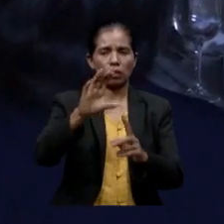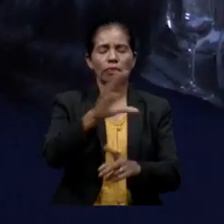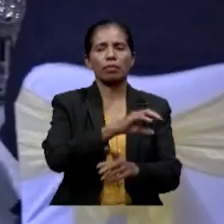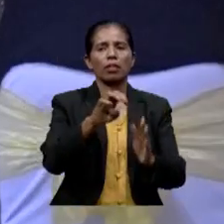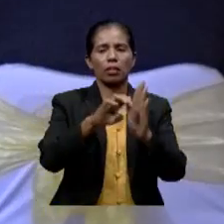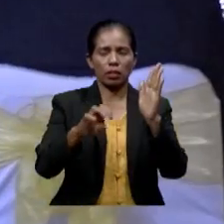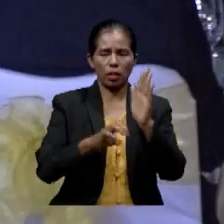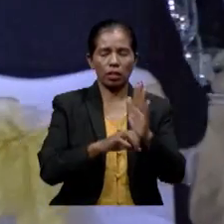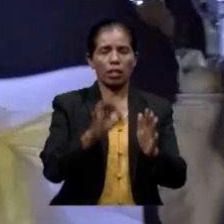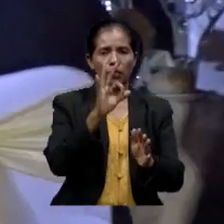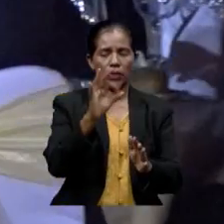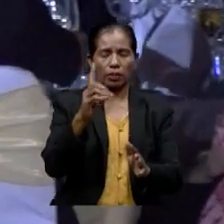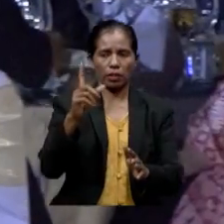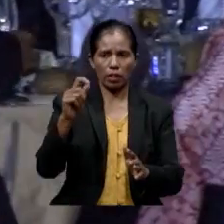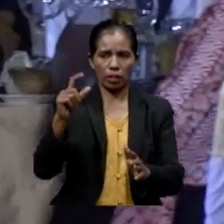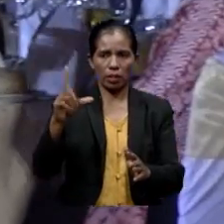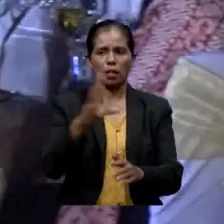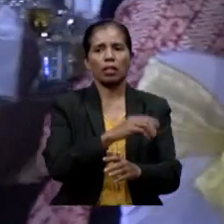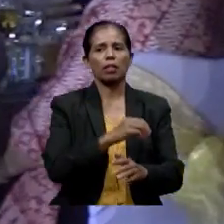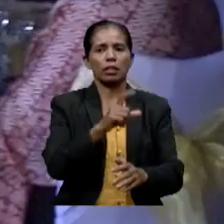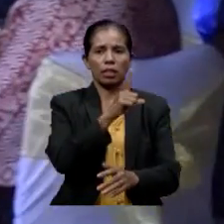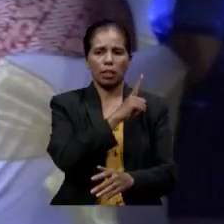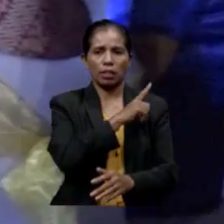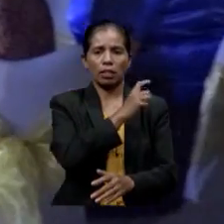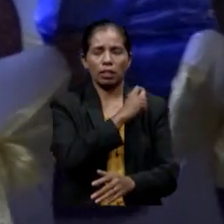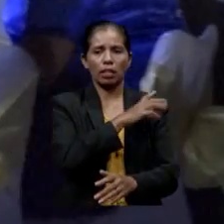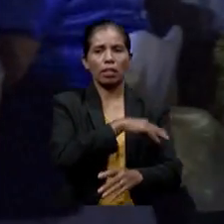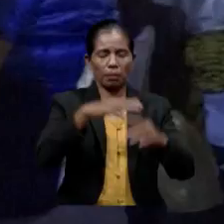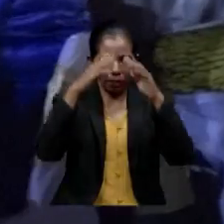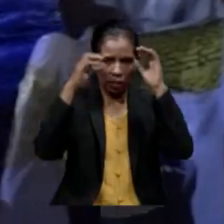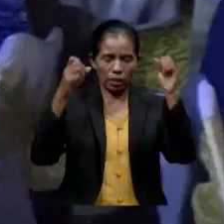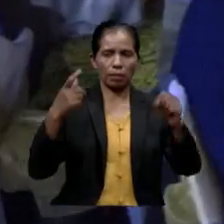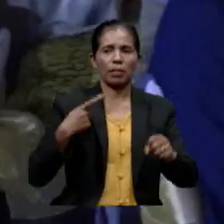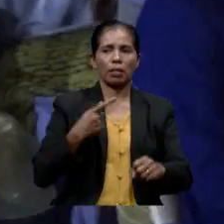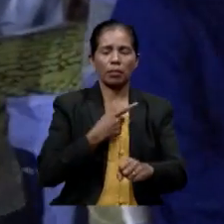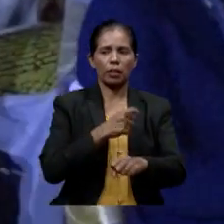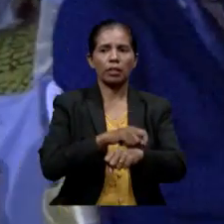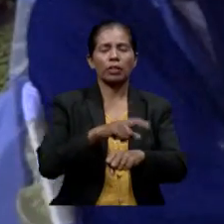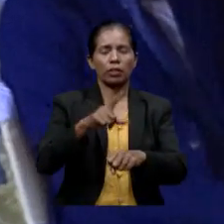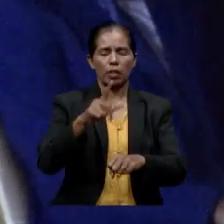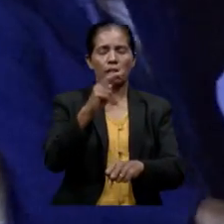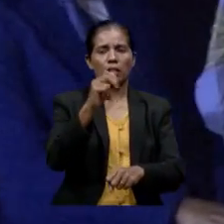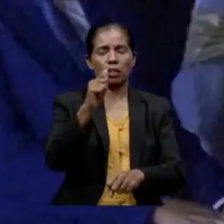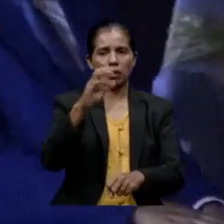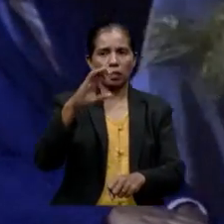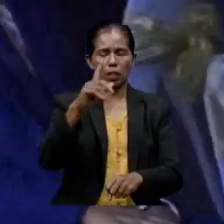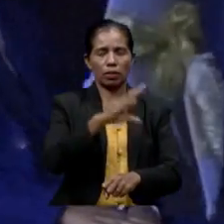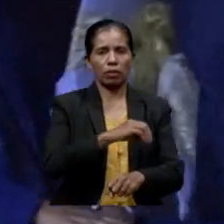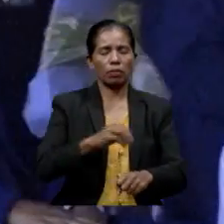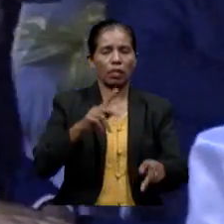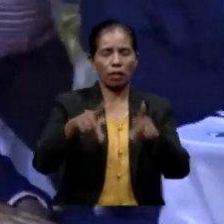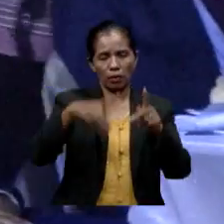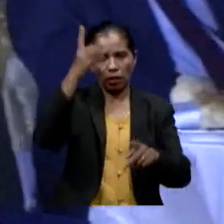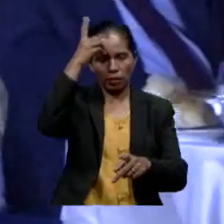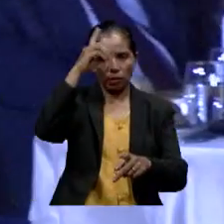maior-general FFDTL, general reformado Lerana Timor, ex-presidente do Parlamento Nacional Aniceto Guterres, corpo diplomático no